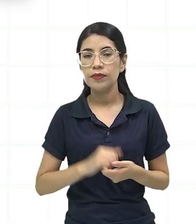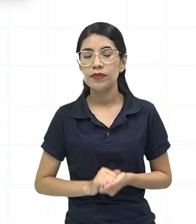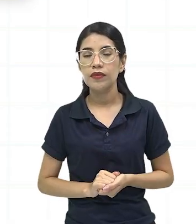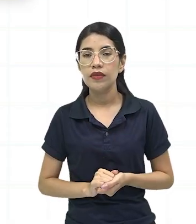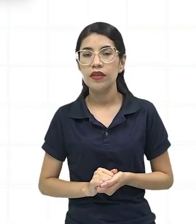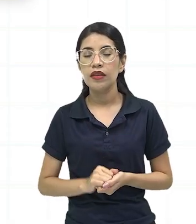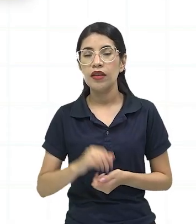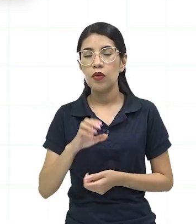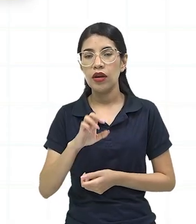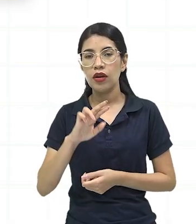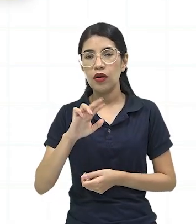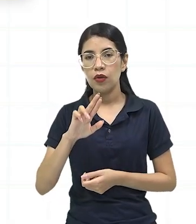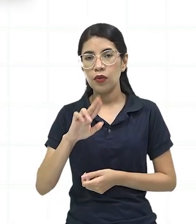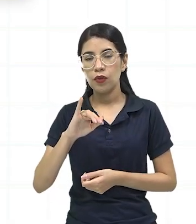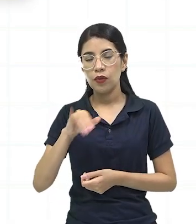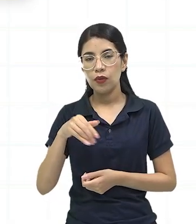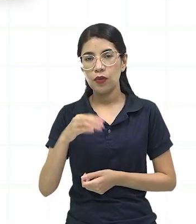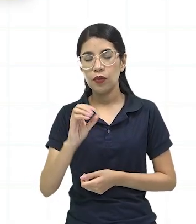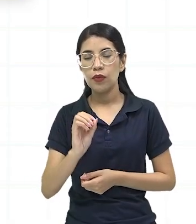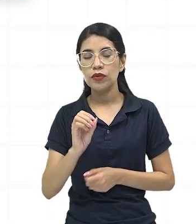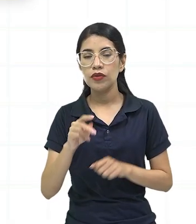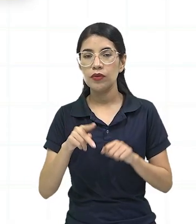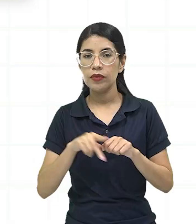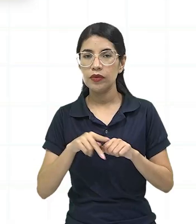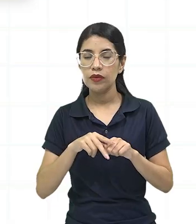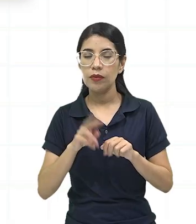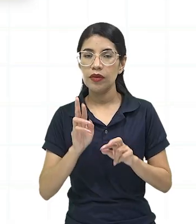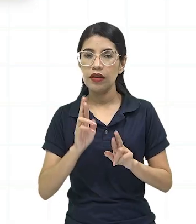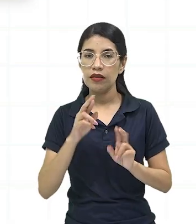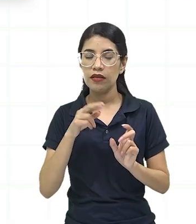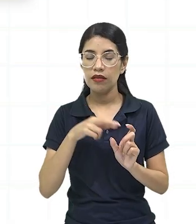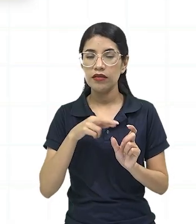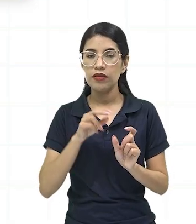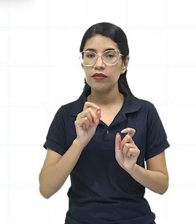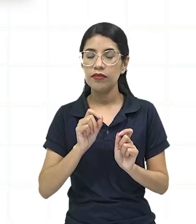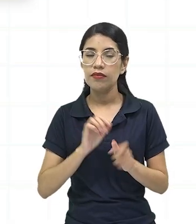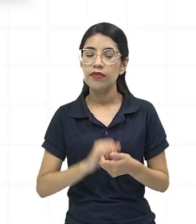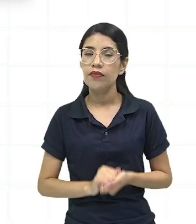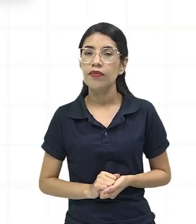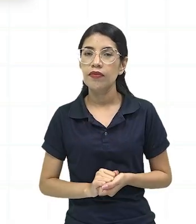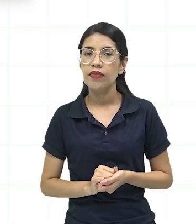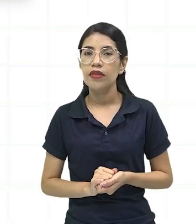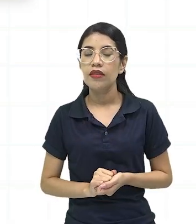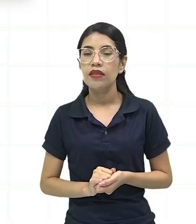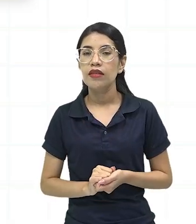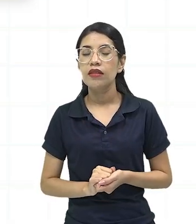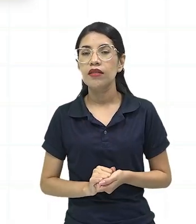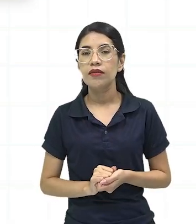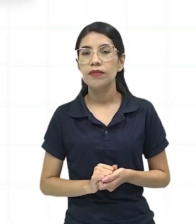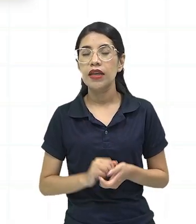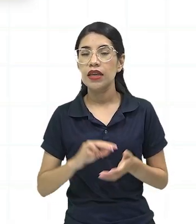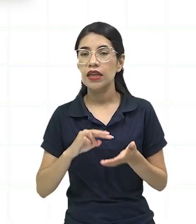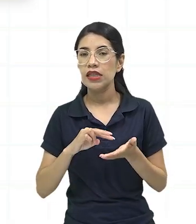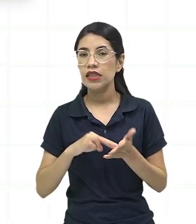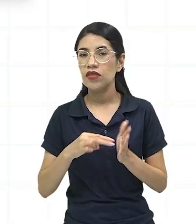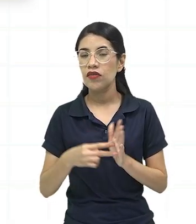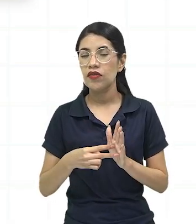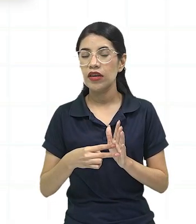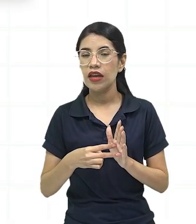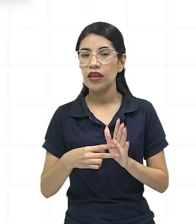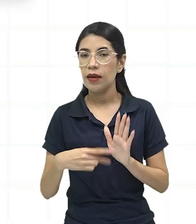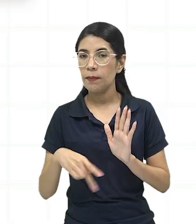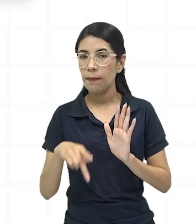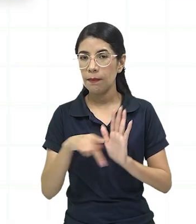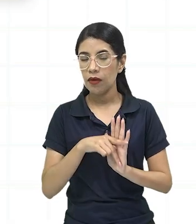Cujo livro, então aqui é o nosso pronome relativo que está dando essa ideia de posse. Lembrando que se dá a ideia de posse, tem